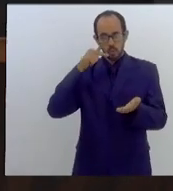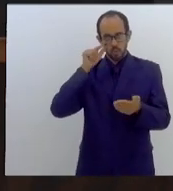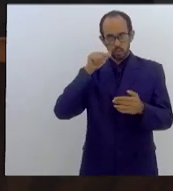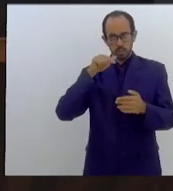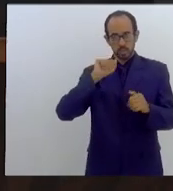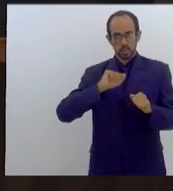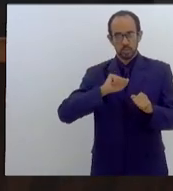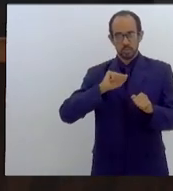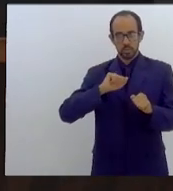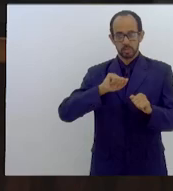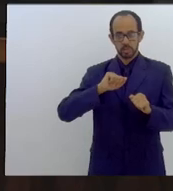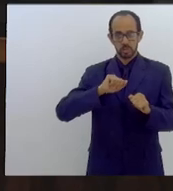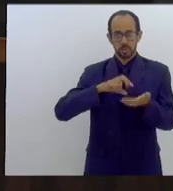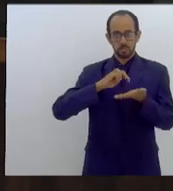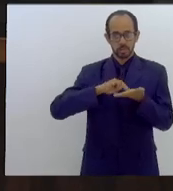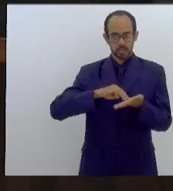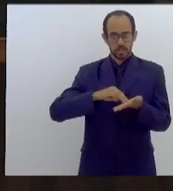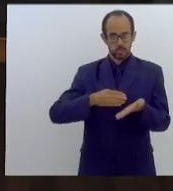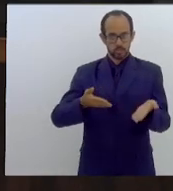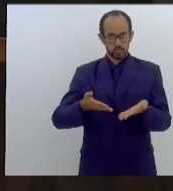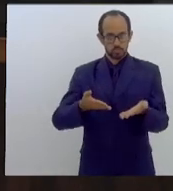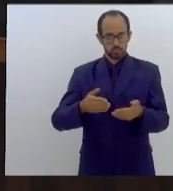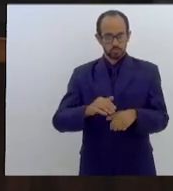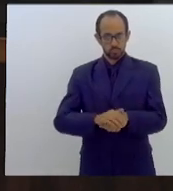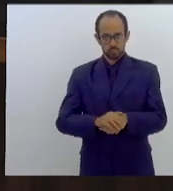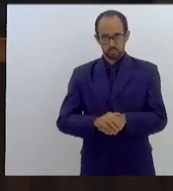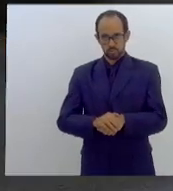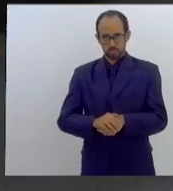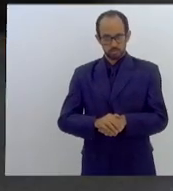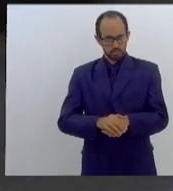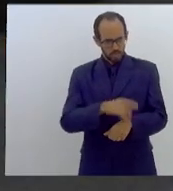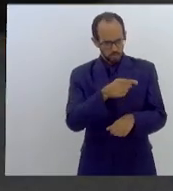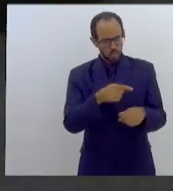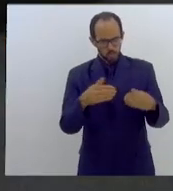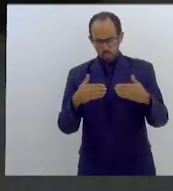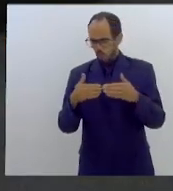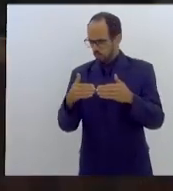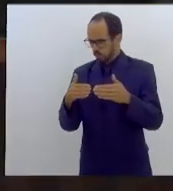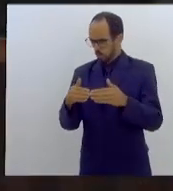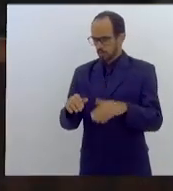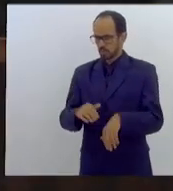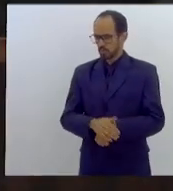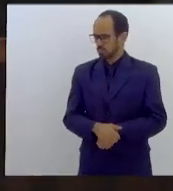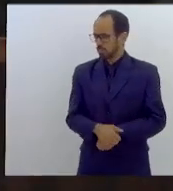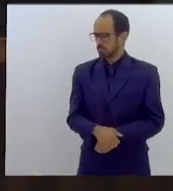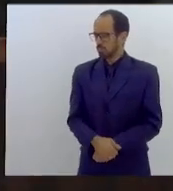da presente mensagem. Ele concordou aqui em plenário, senhor presidente. Ok. Deputado Chico.